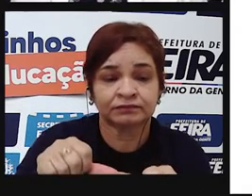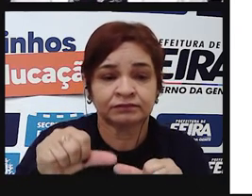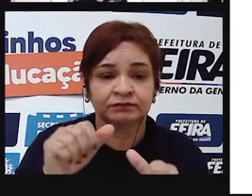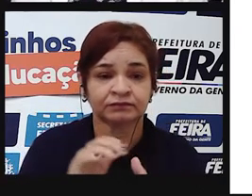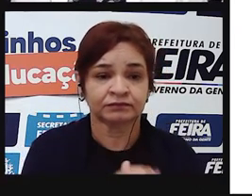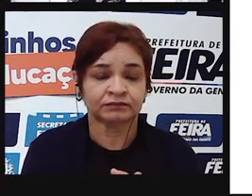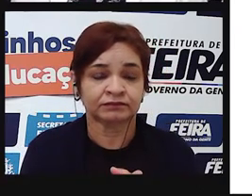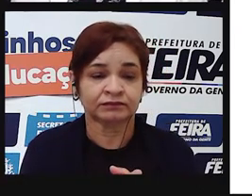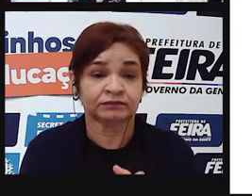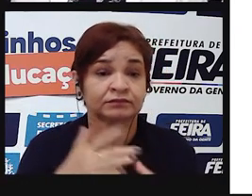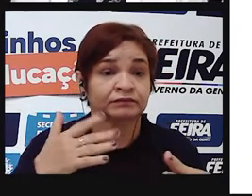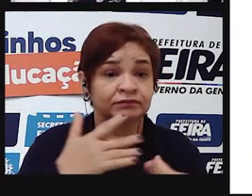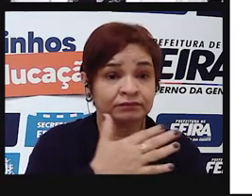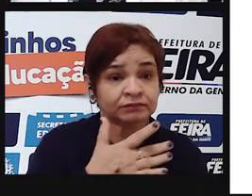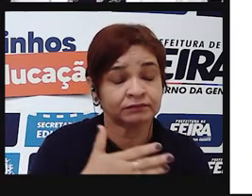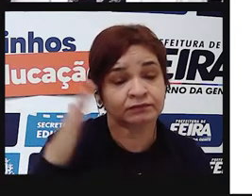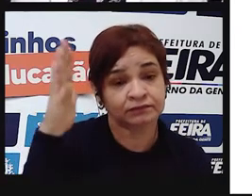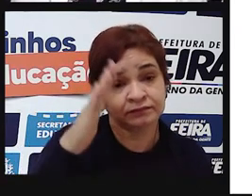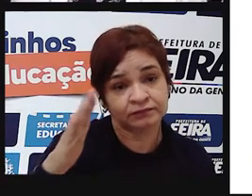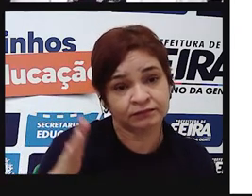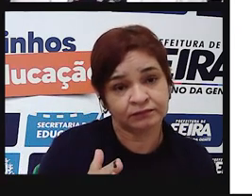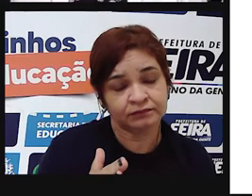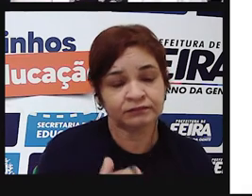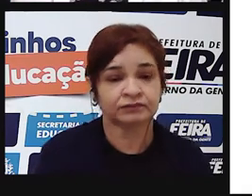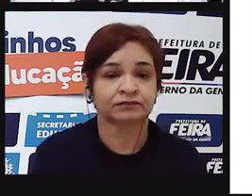transformação das cidades brasileiras.